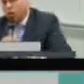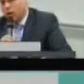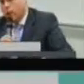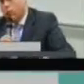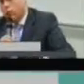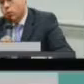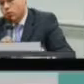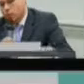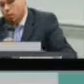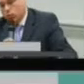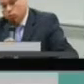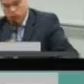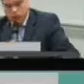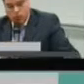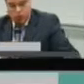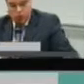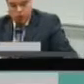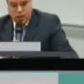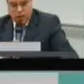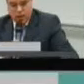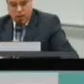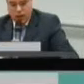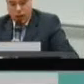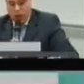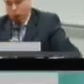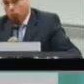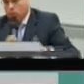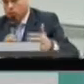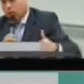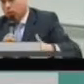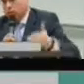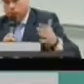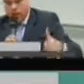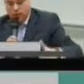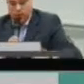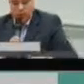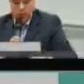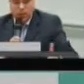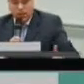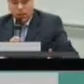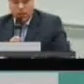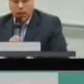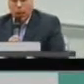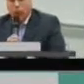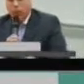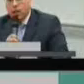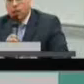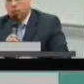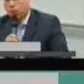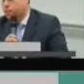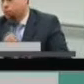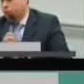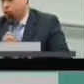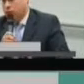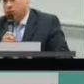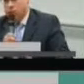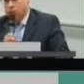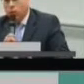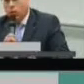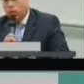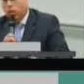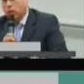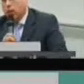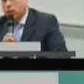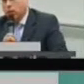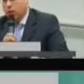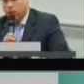continuam esperando. Preciso dizer isso, porque como membro da Frente Parlamentar de Prevenção, Diagnóstico e Tratamento e presidente,